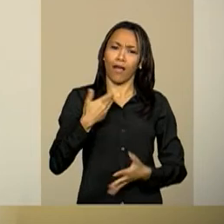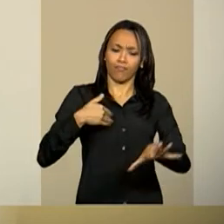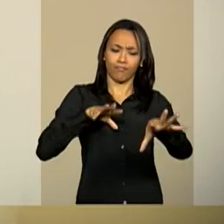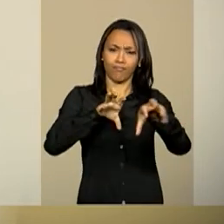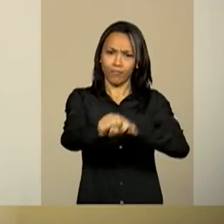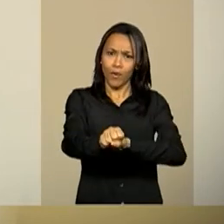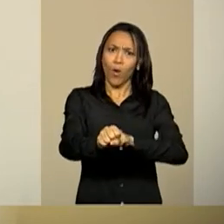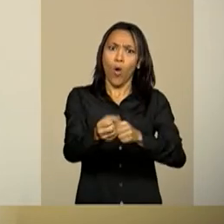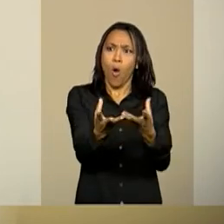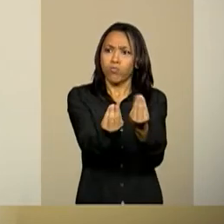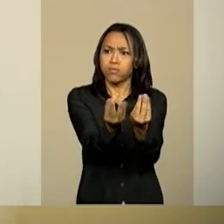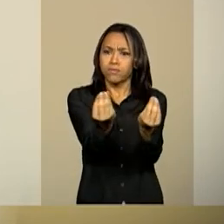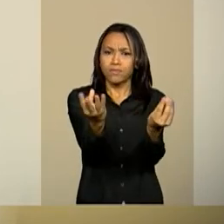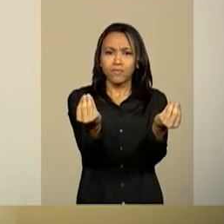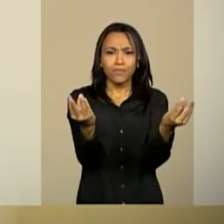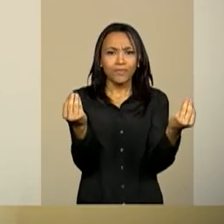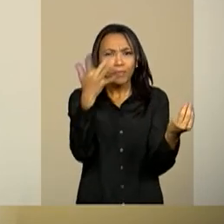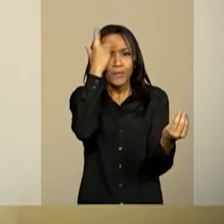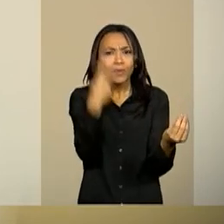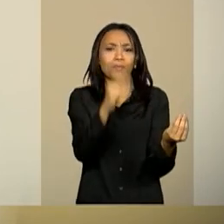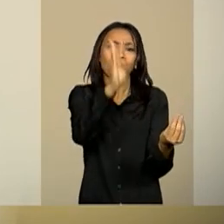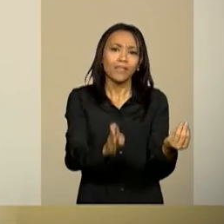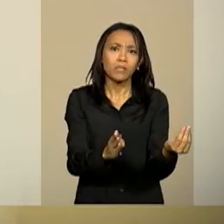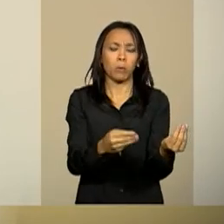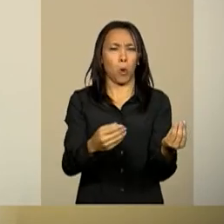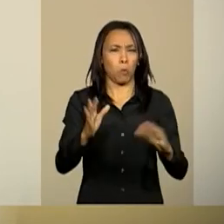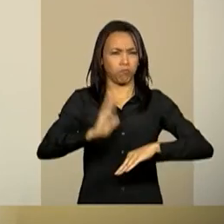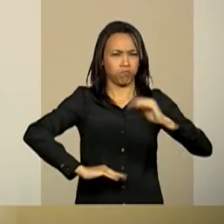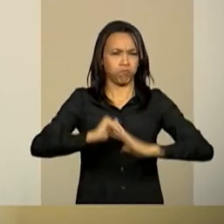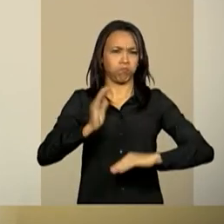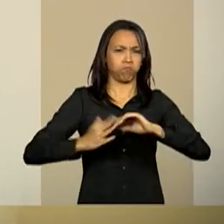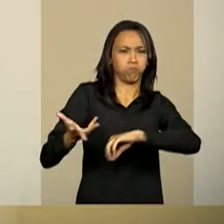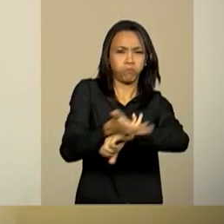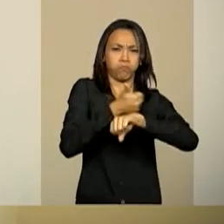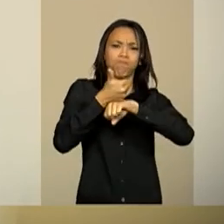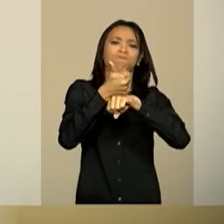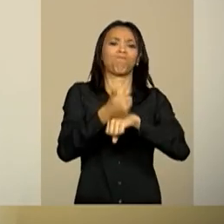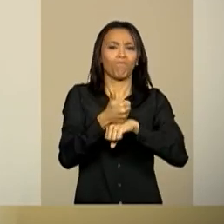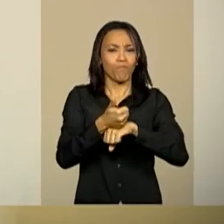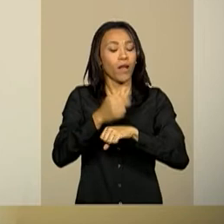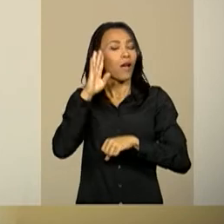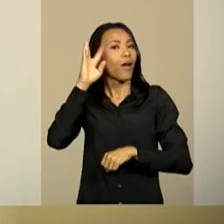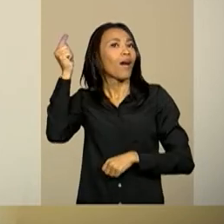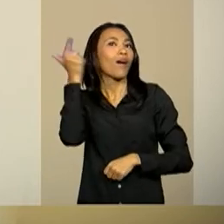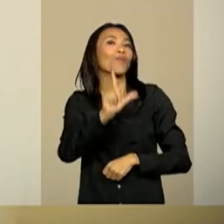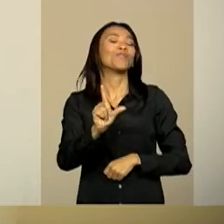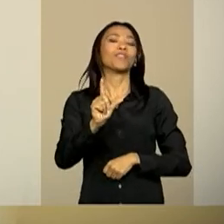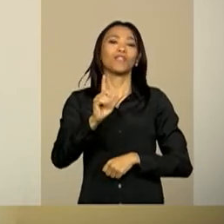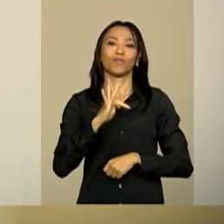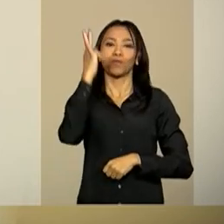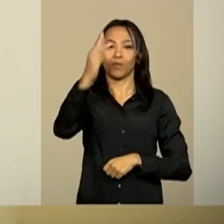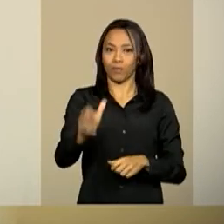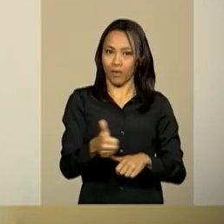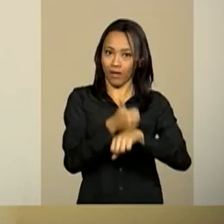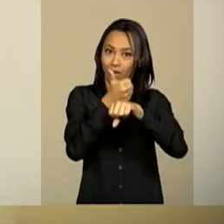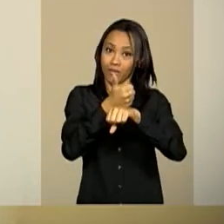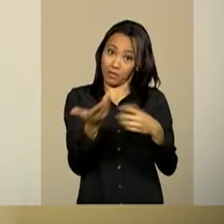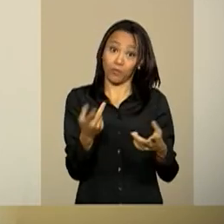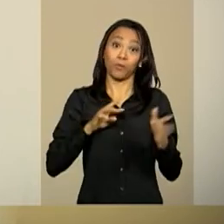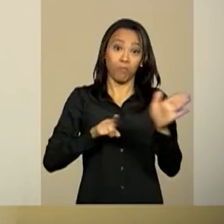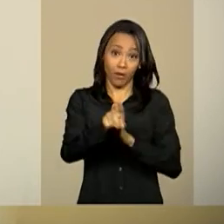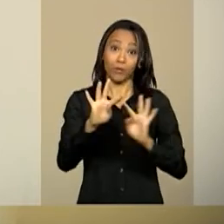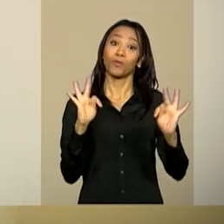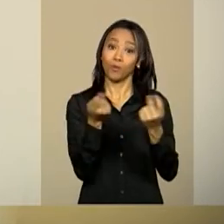um grande número de brasileiros mais bem preparados para construir seus sonhos de um futuro melhor Todo mundo